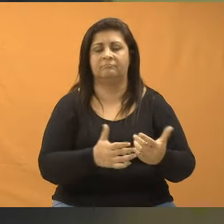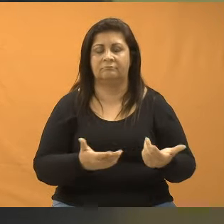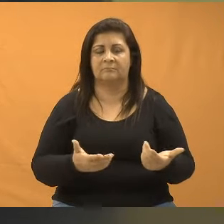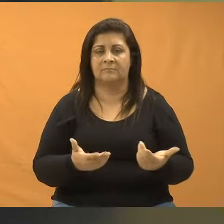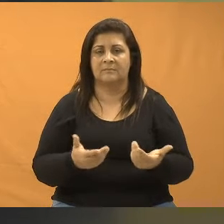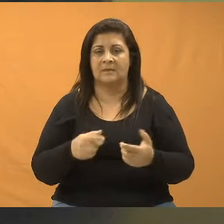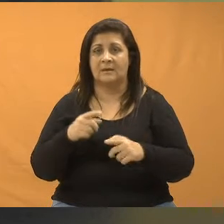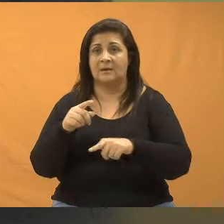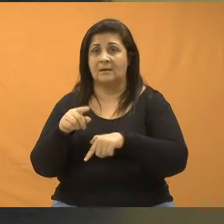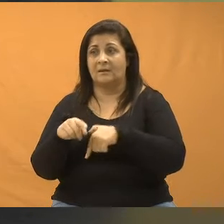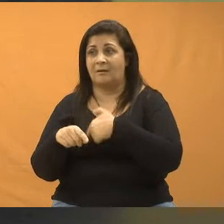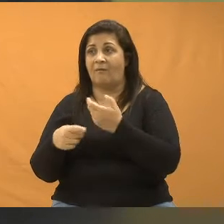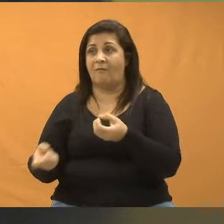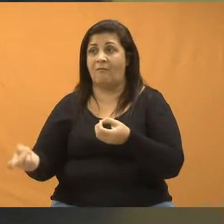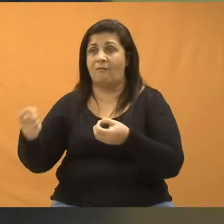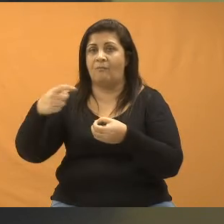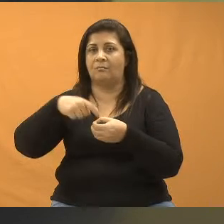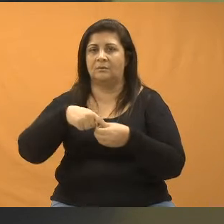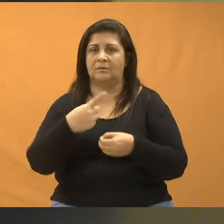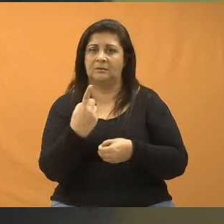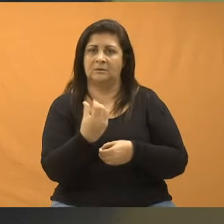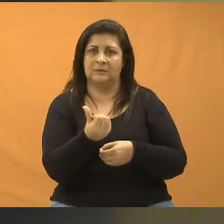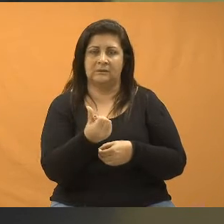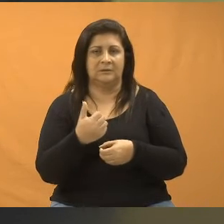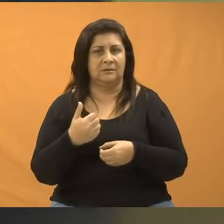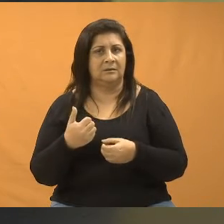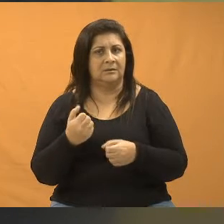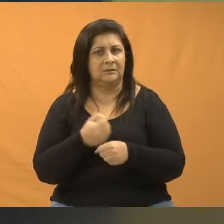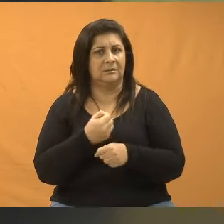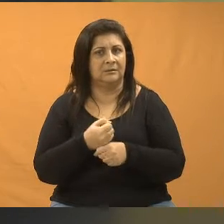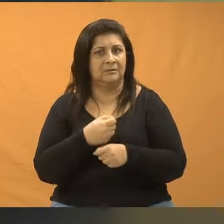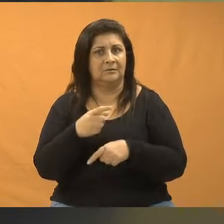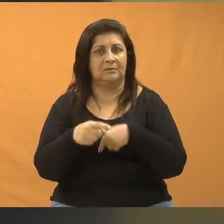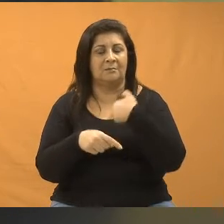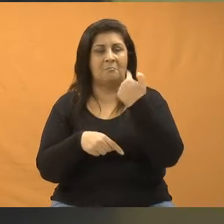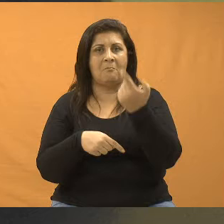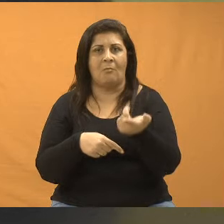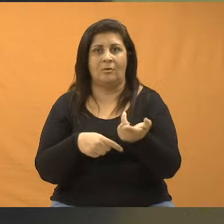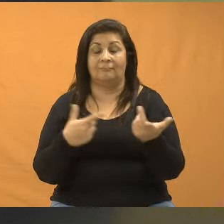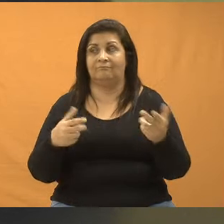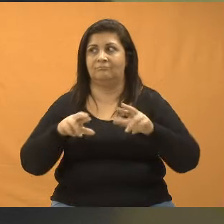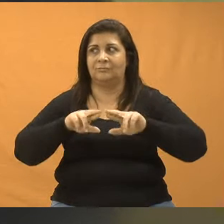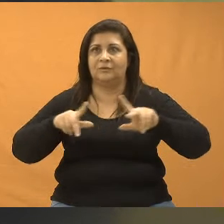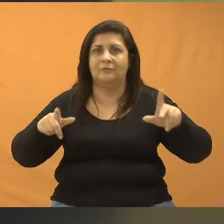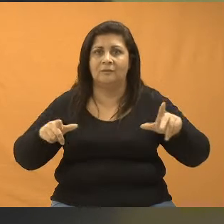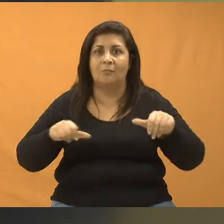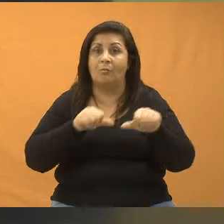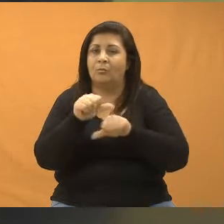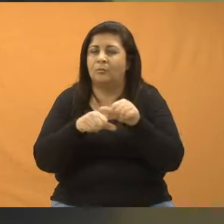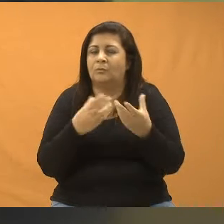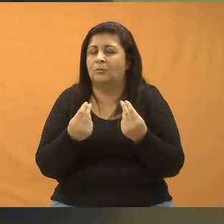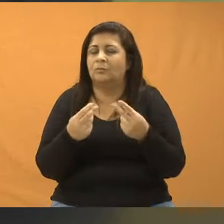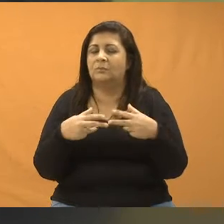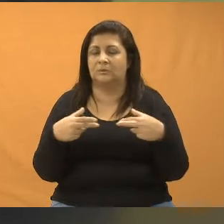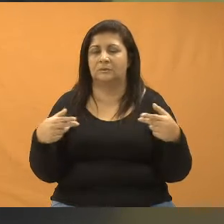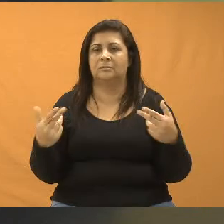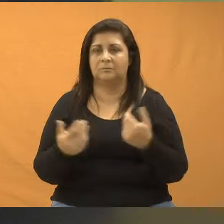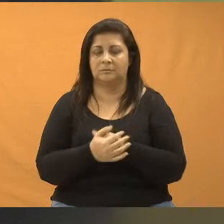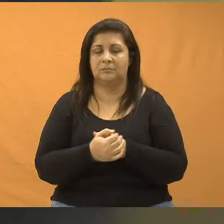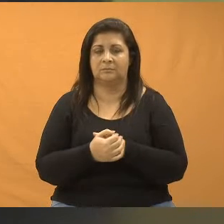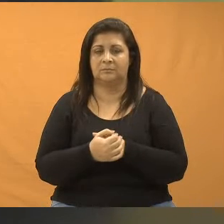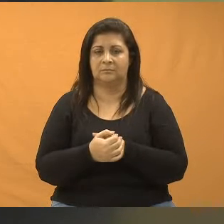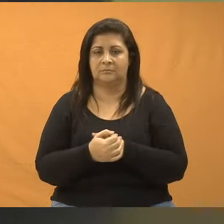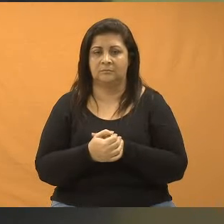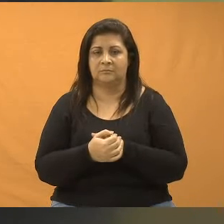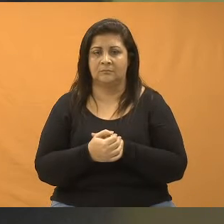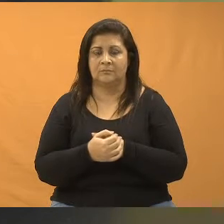anos depois, essa janela tem uma diferença muito grande. Então, hoje, em que pé que nós estamos? Estamos